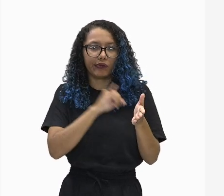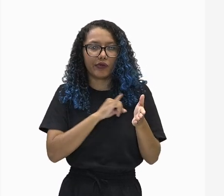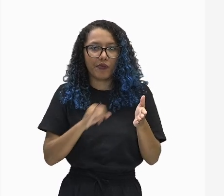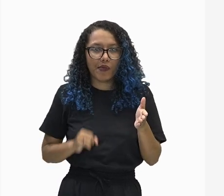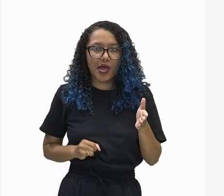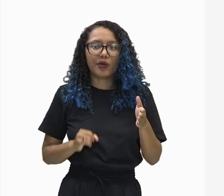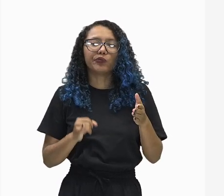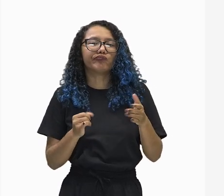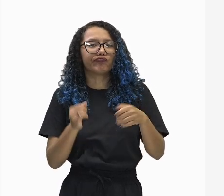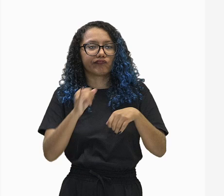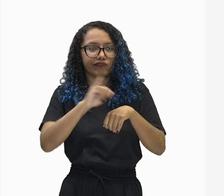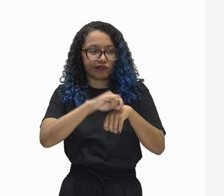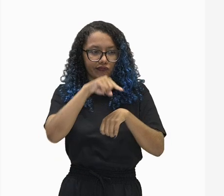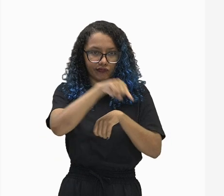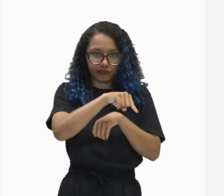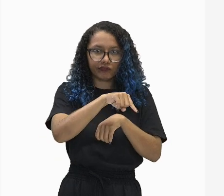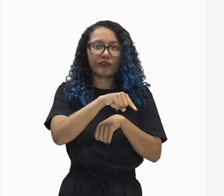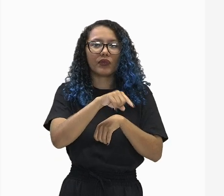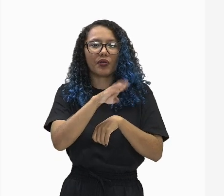o século